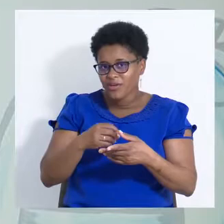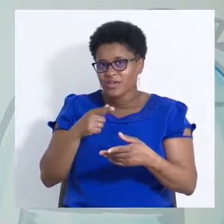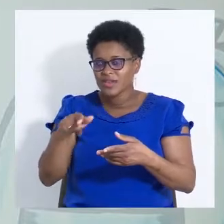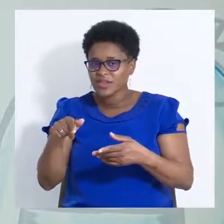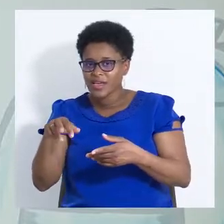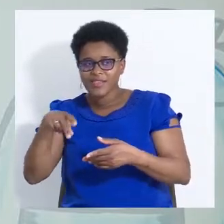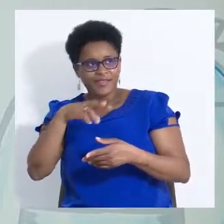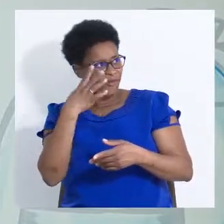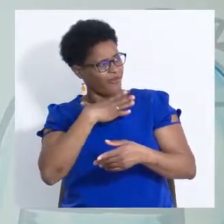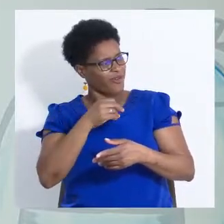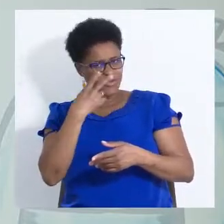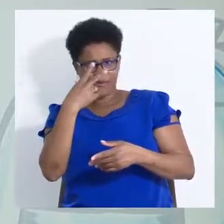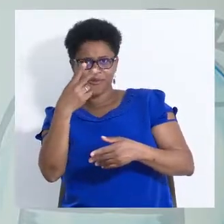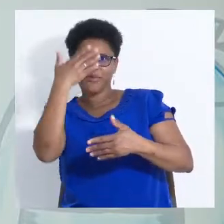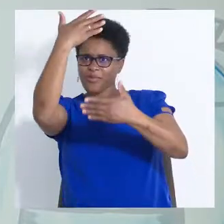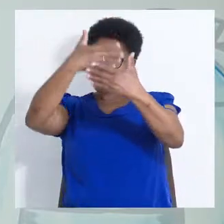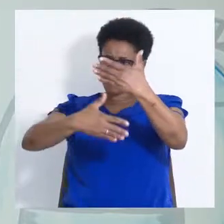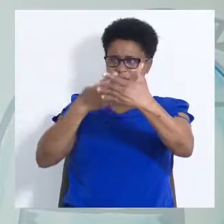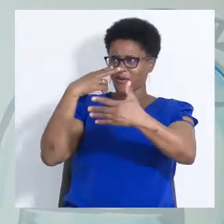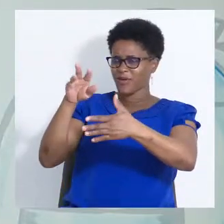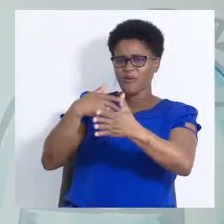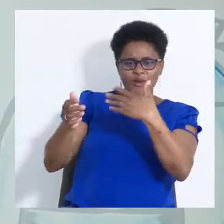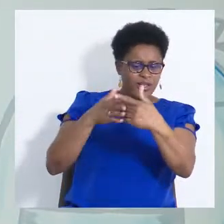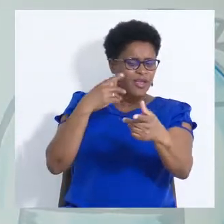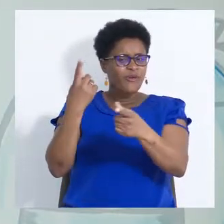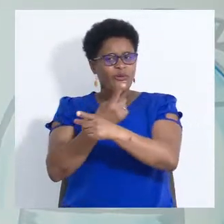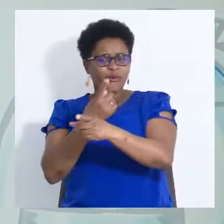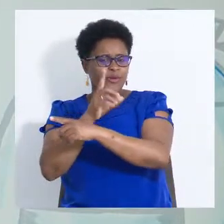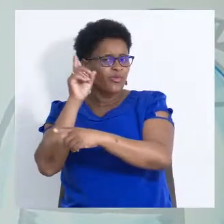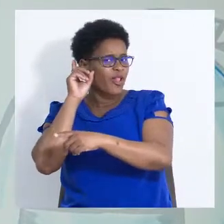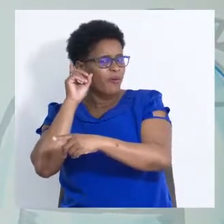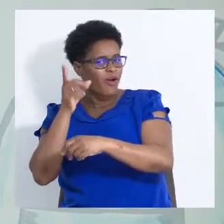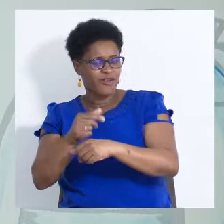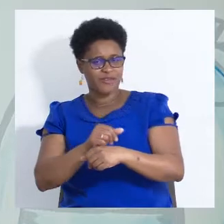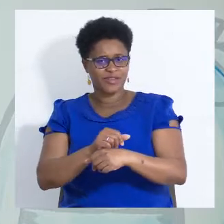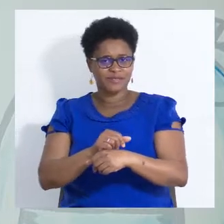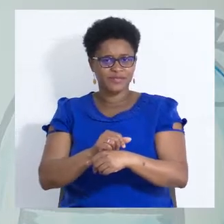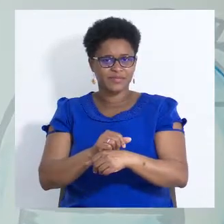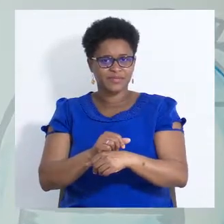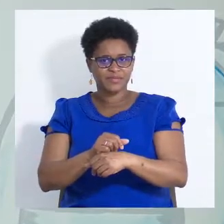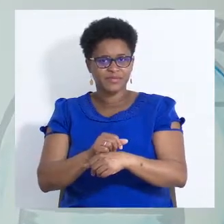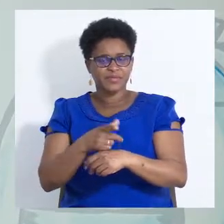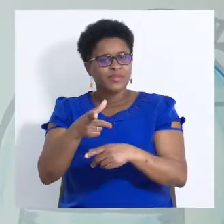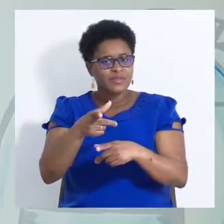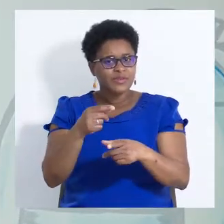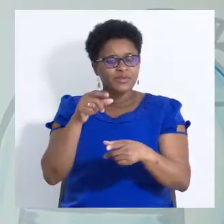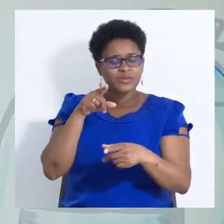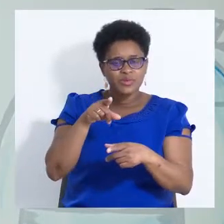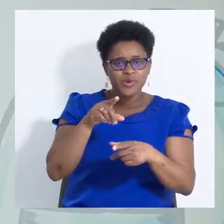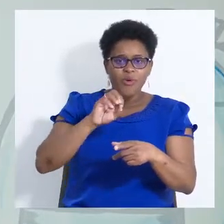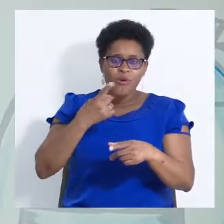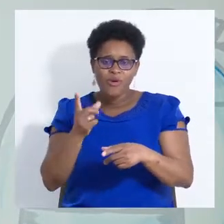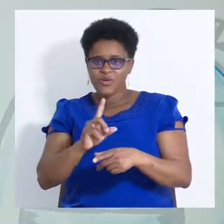estás a passar por uma montra, quando estás a ver qualquer coisa no telemóvel. Consumo ou